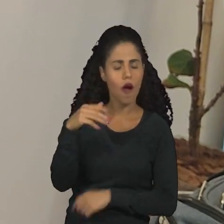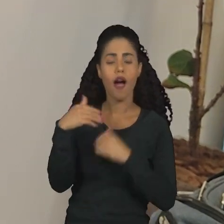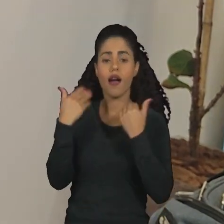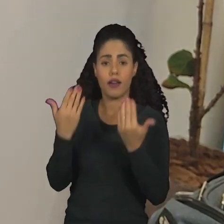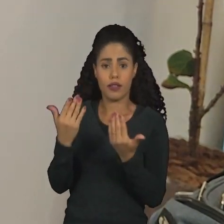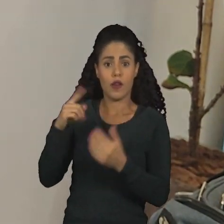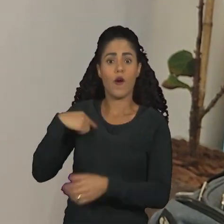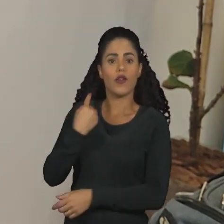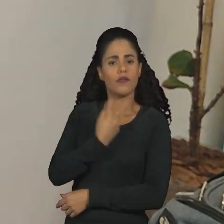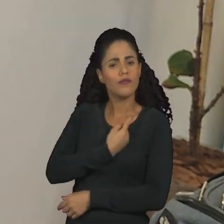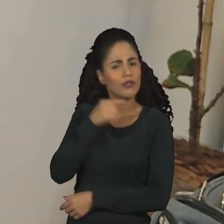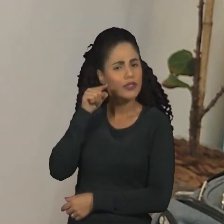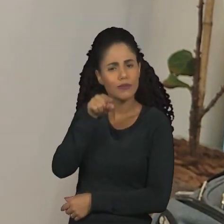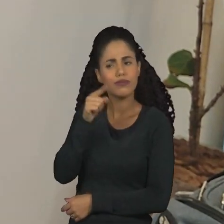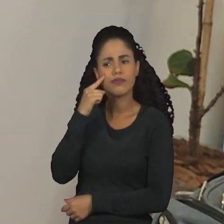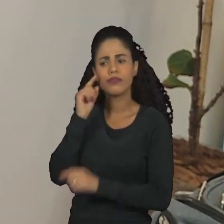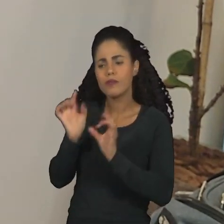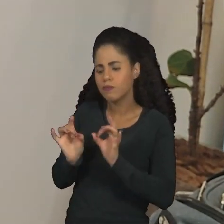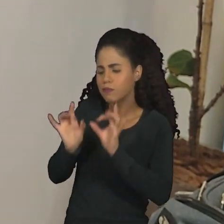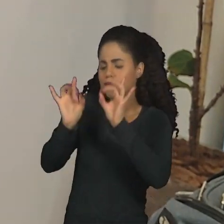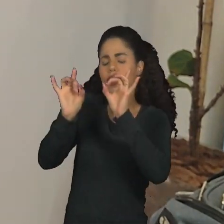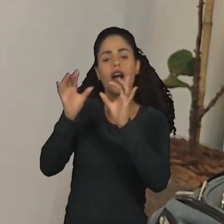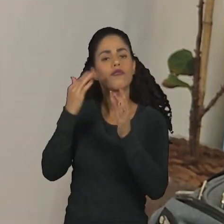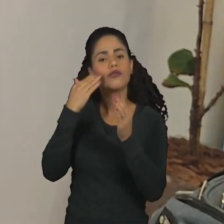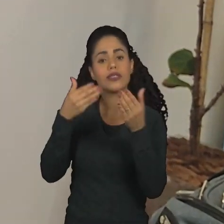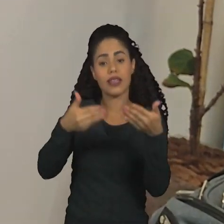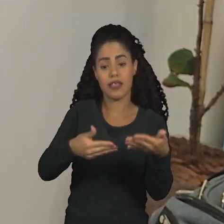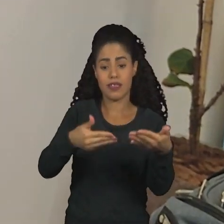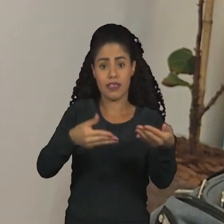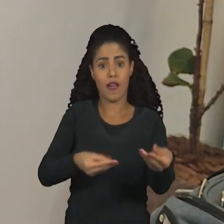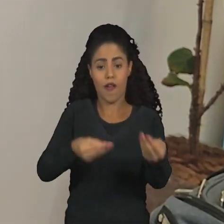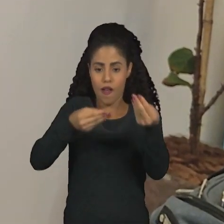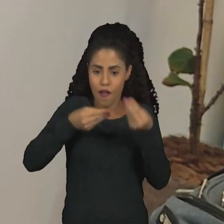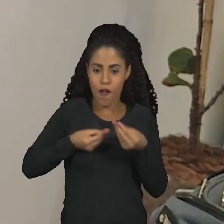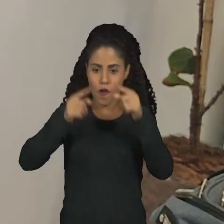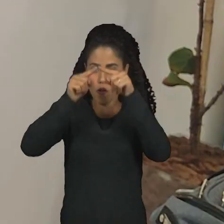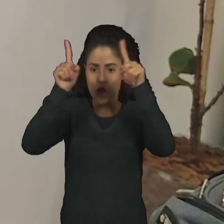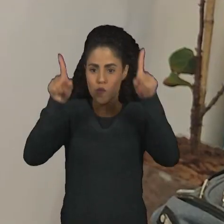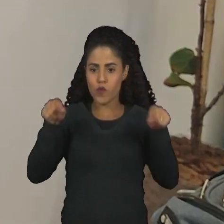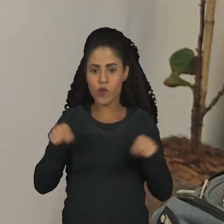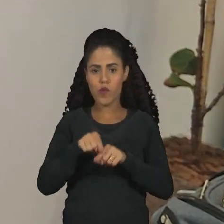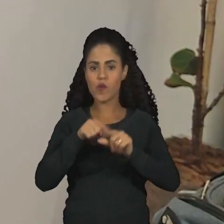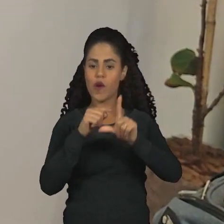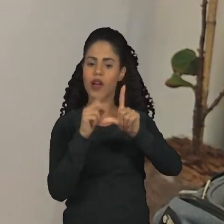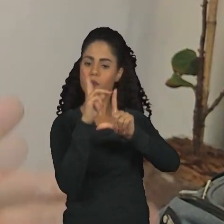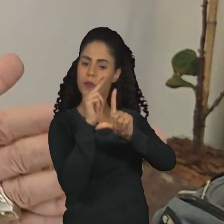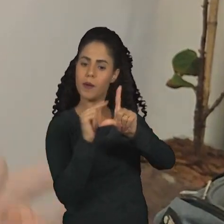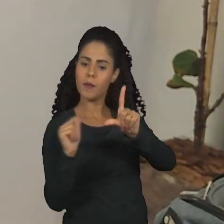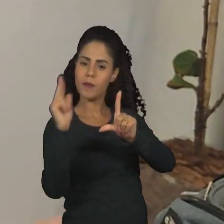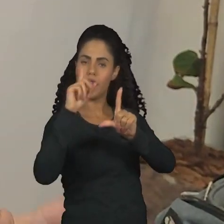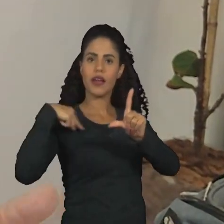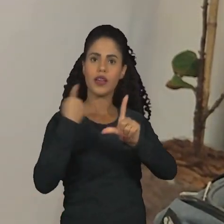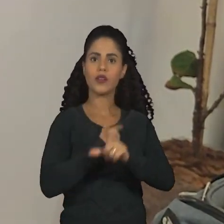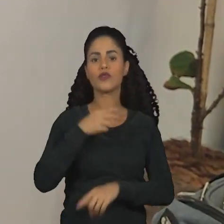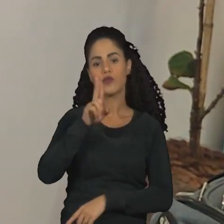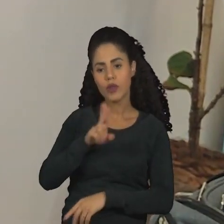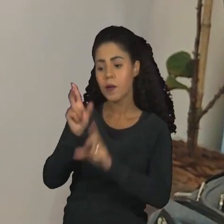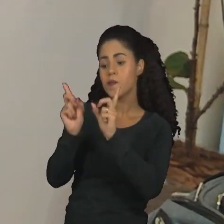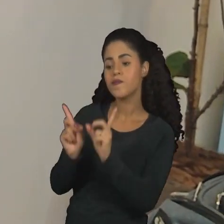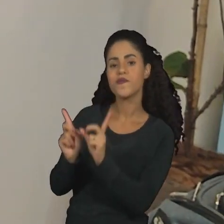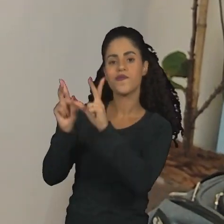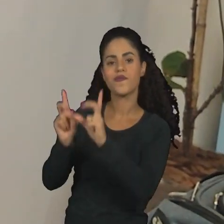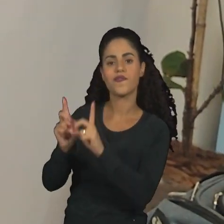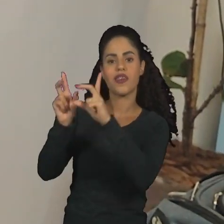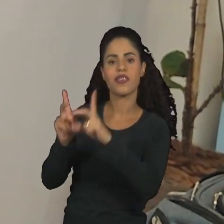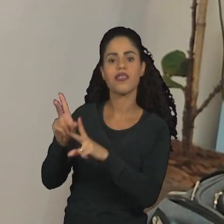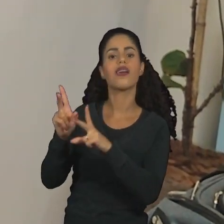você carinhosamente deu um quadro pra gente, um quadro seu, para que a gente pudesse vender e assim produzir